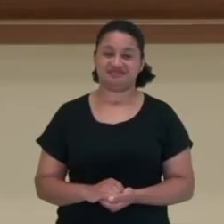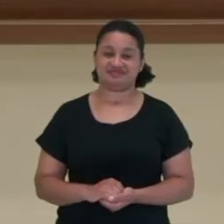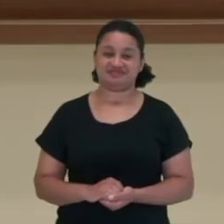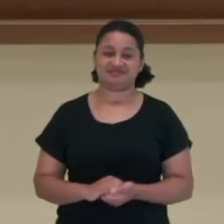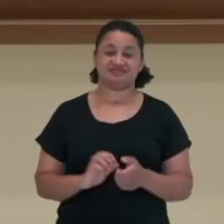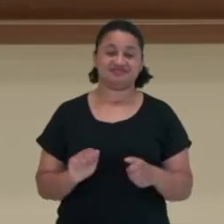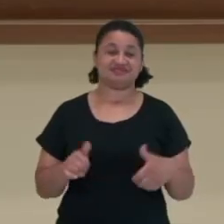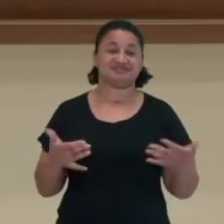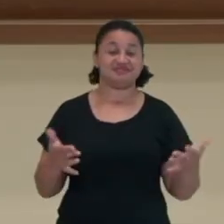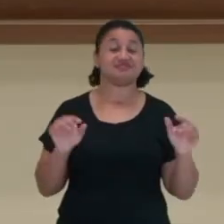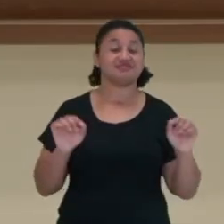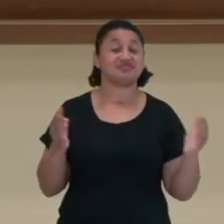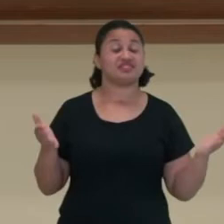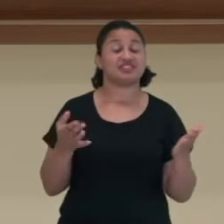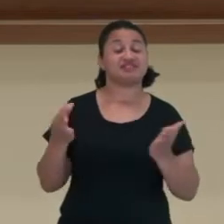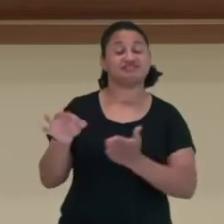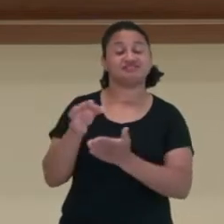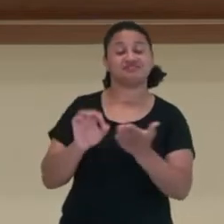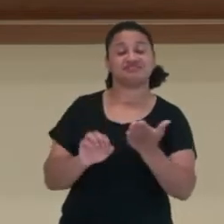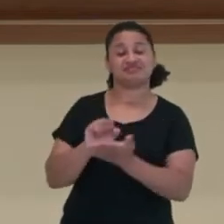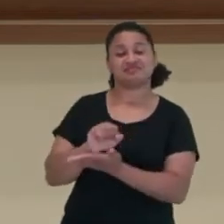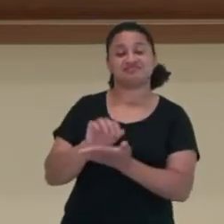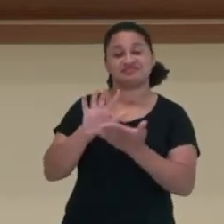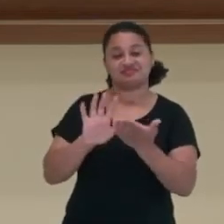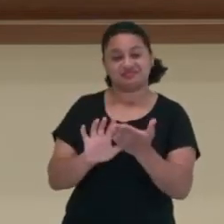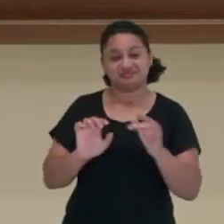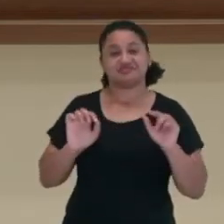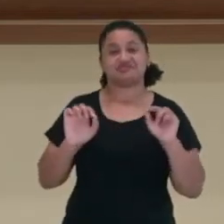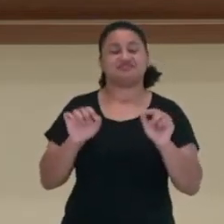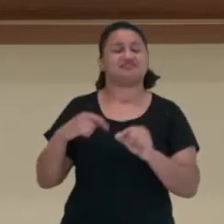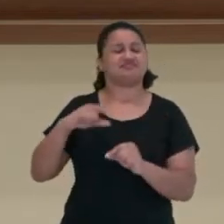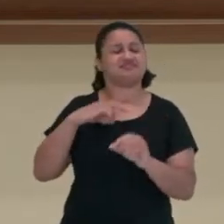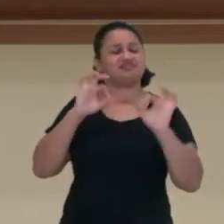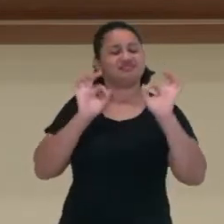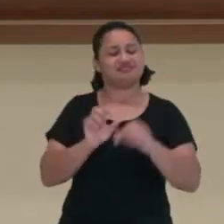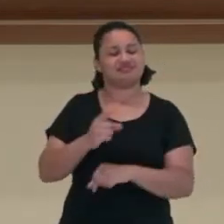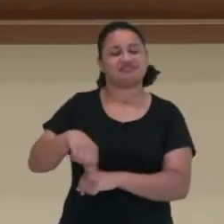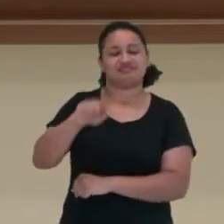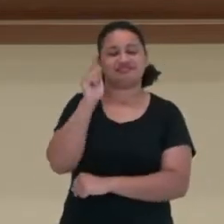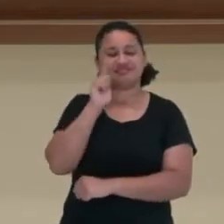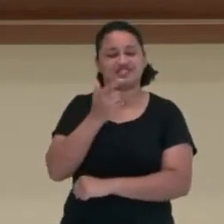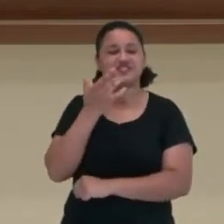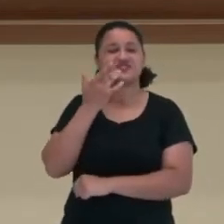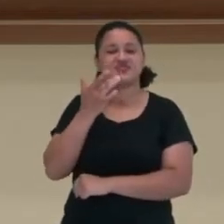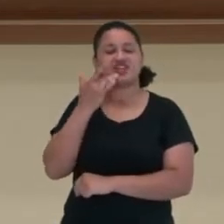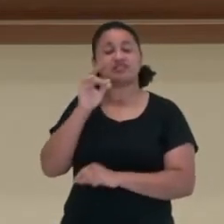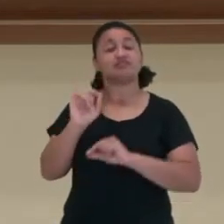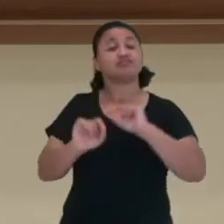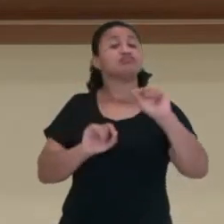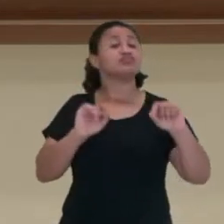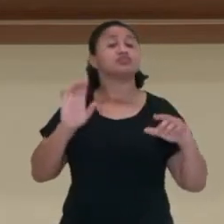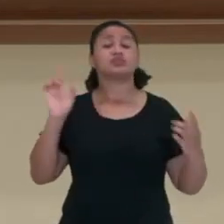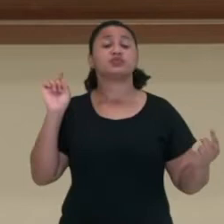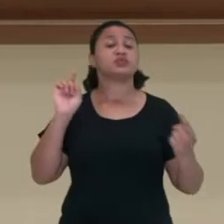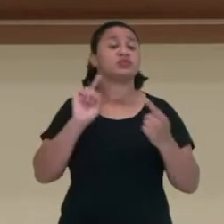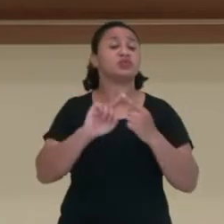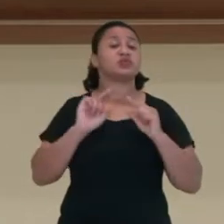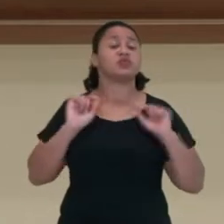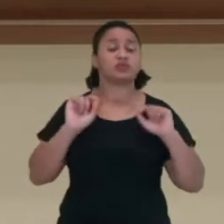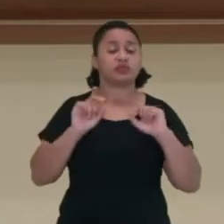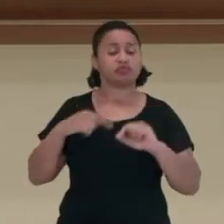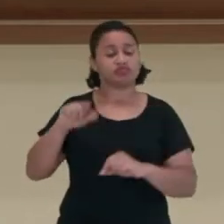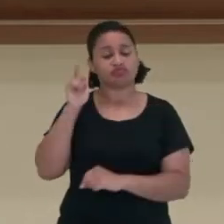Vamos lá, gente, conferindo o resultado. Tenho certeza que vocês conseguiram facilmente. A ideia é o quê? A gente